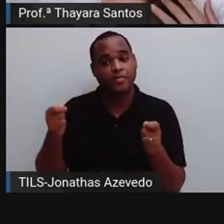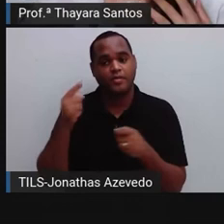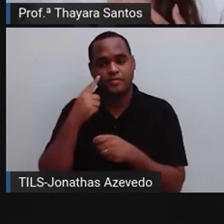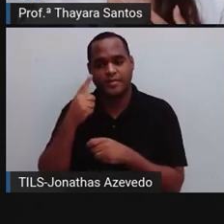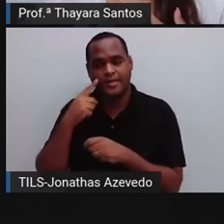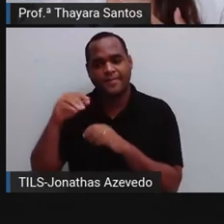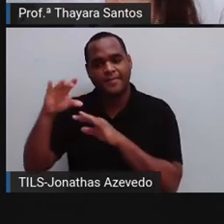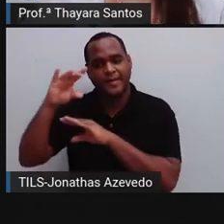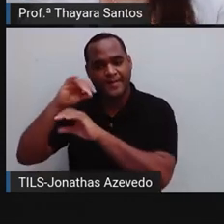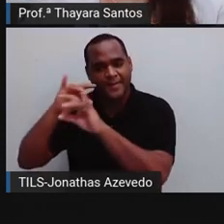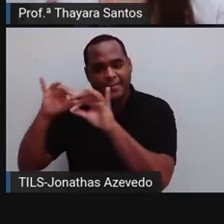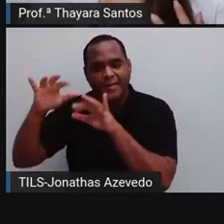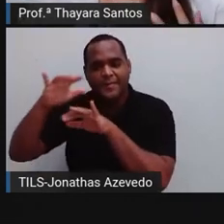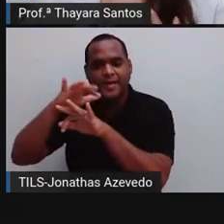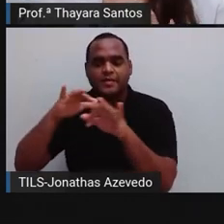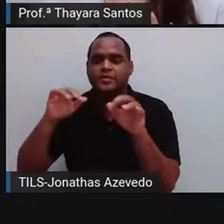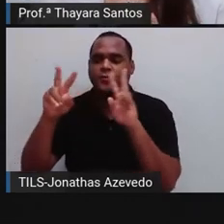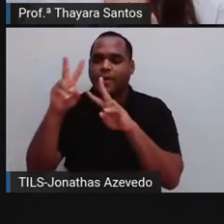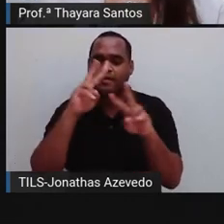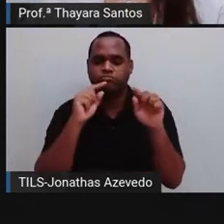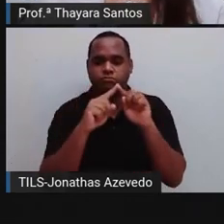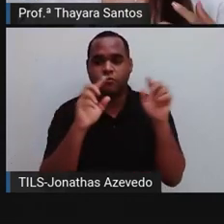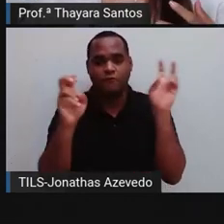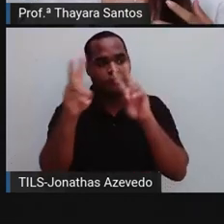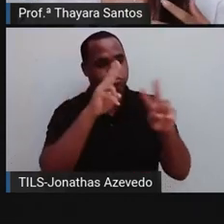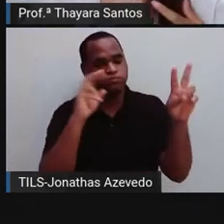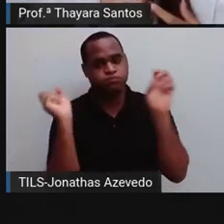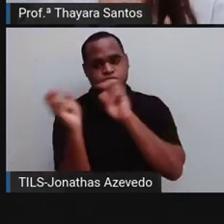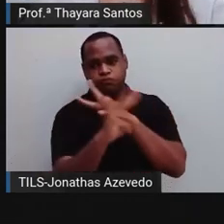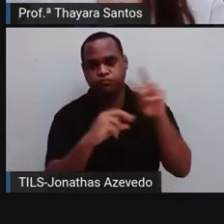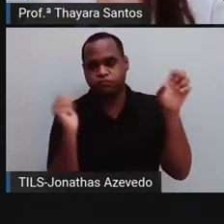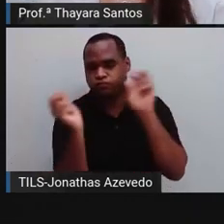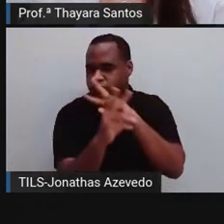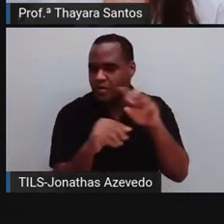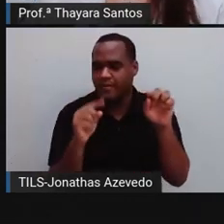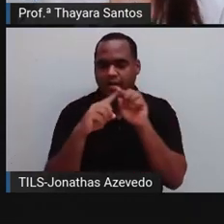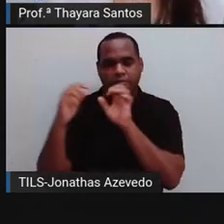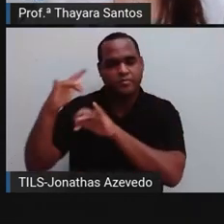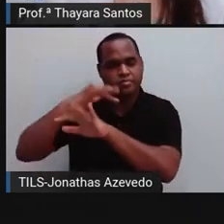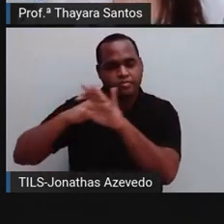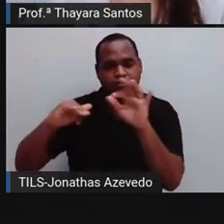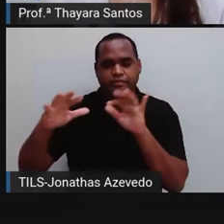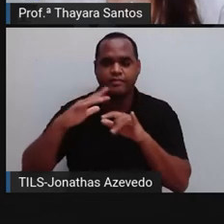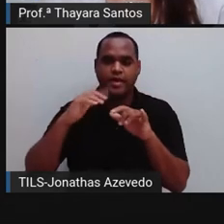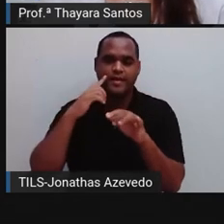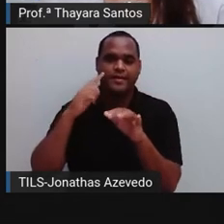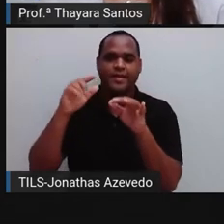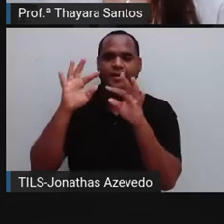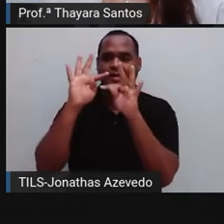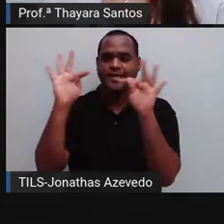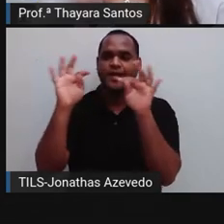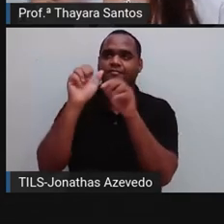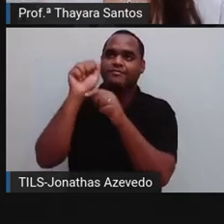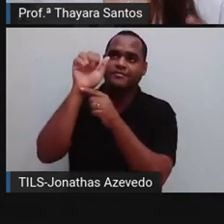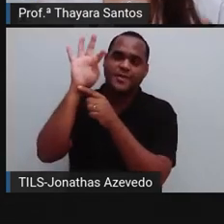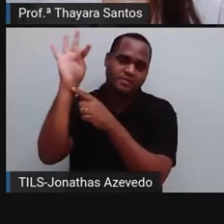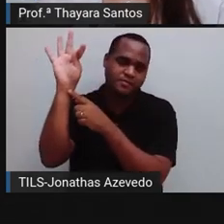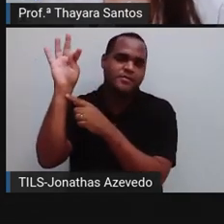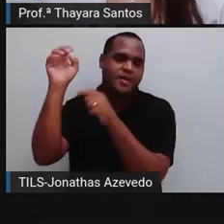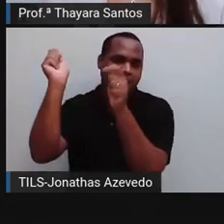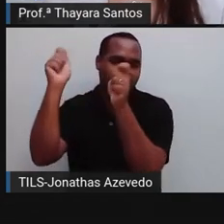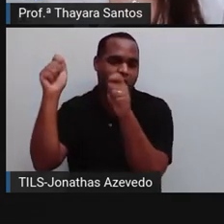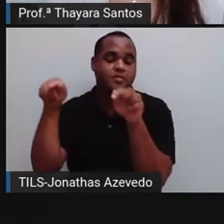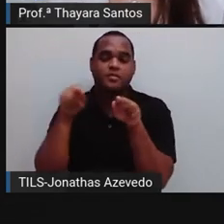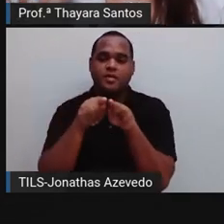pela umidade relativa do ar, pela velocidade do vento, pela pressão, pela densidade atmosférica. Então, tudo